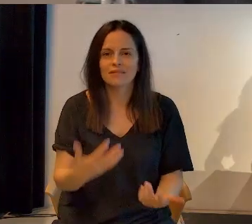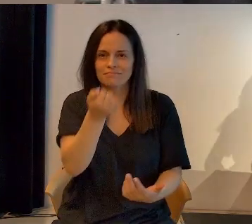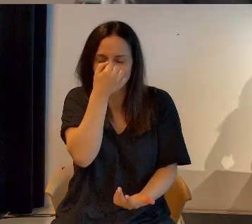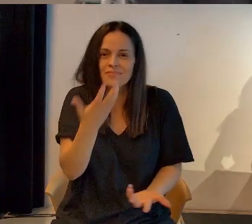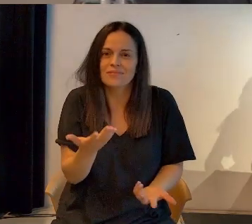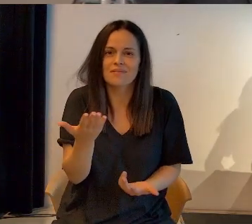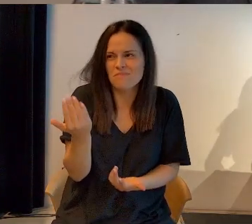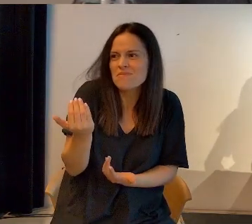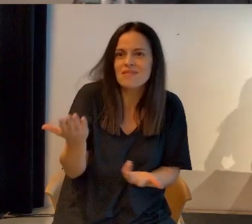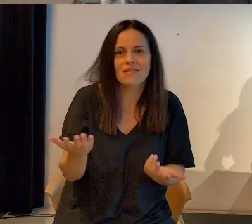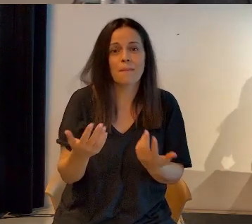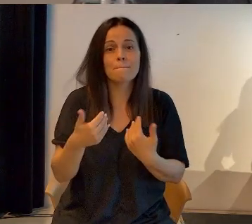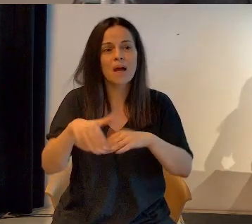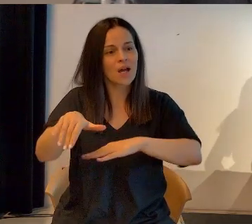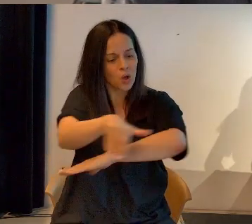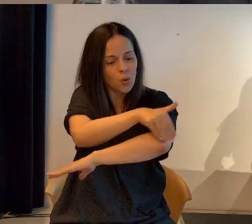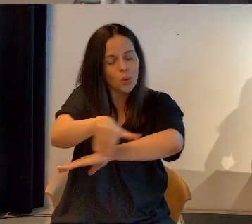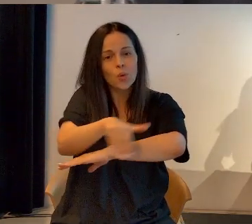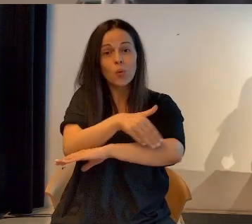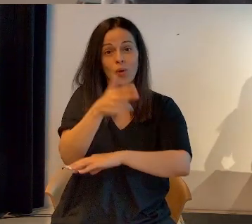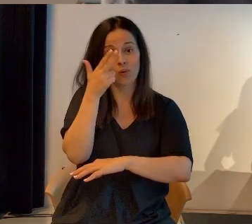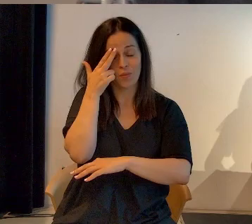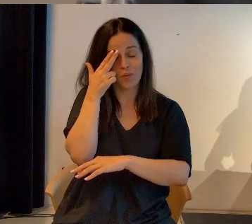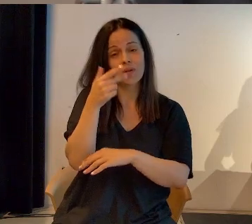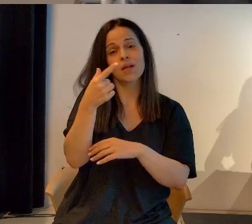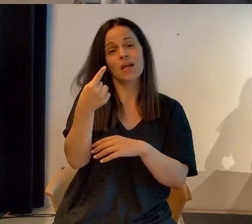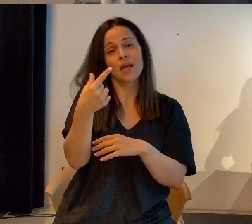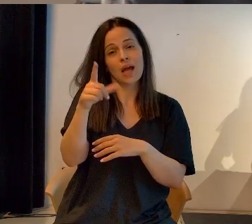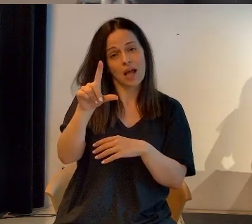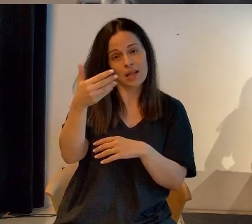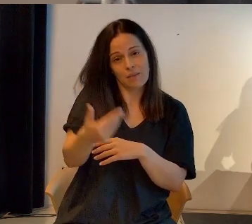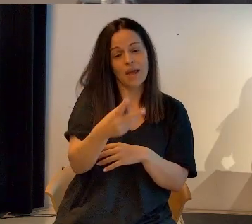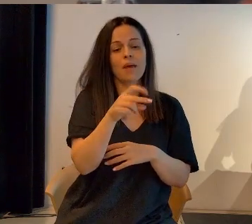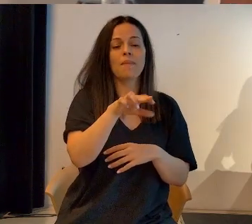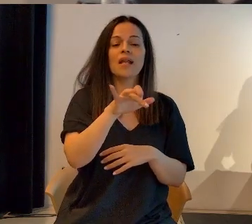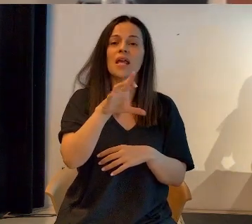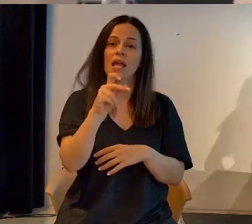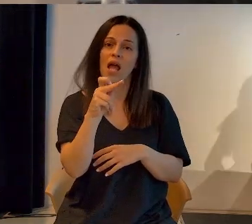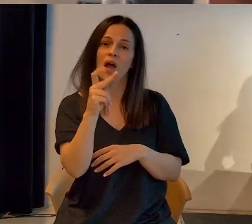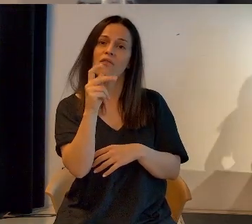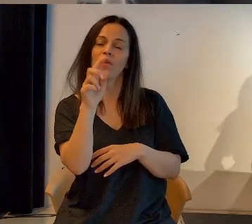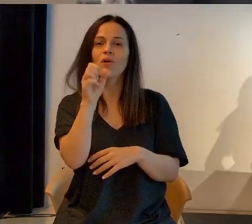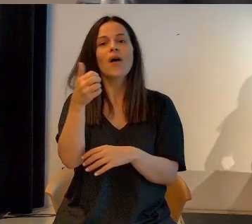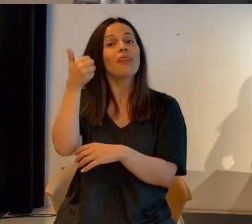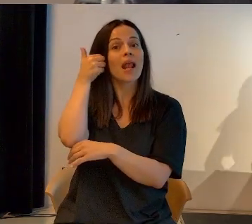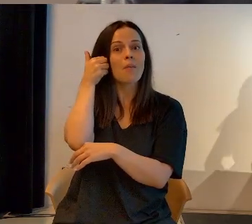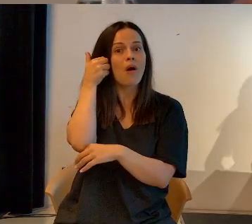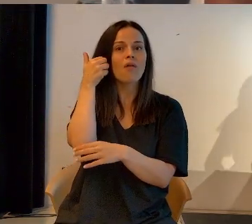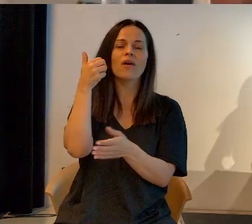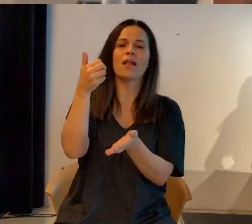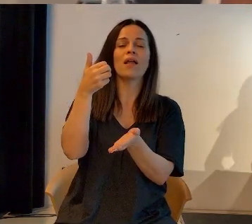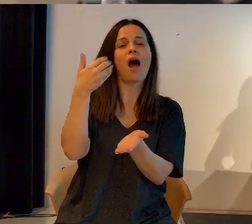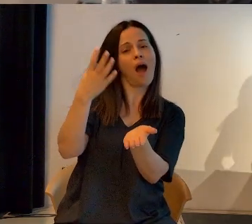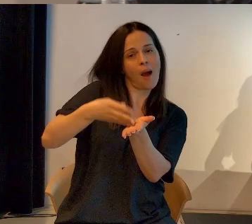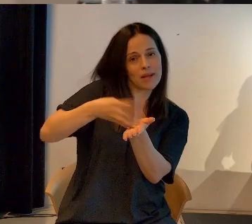rua Luís Camões, na José Maria Veloso, temos uma app em que as pessoas podem, estando com o telemóvel e descarregando essa aplicação,